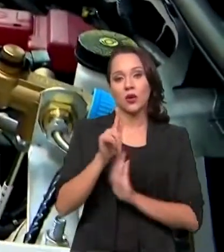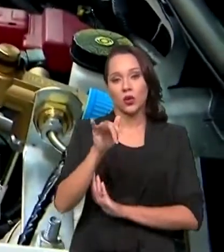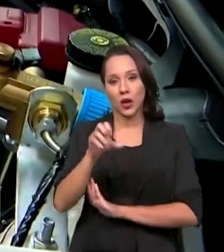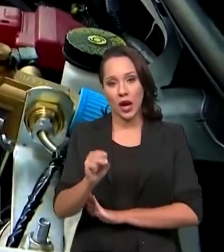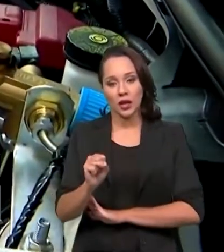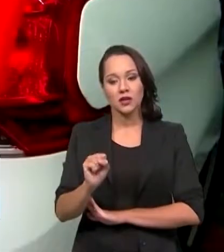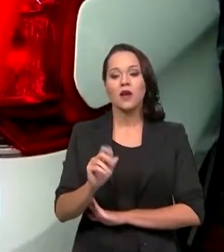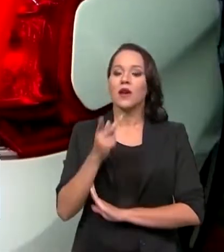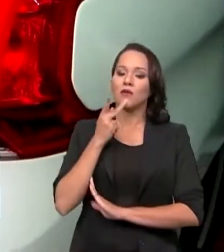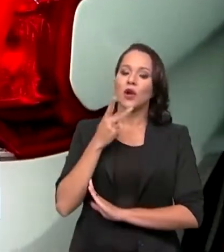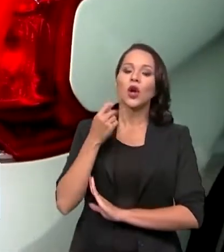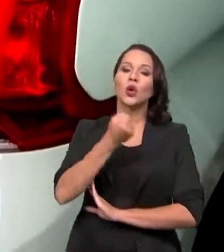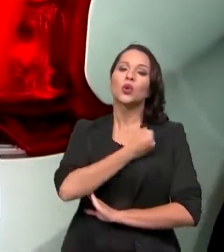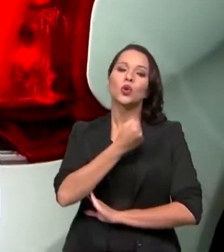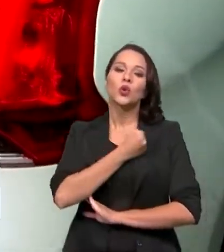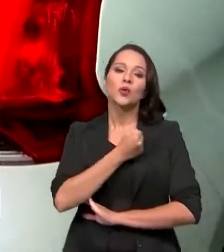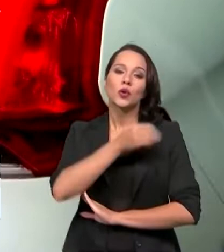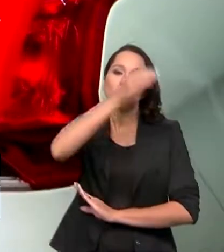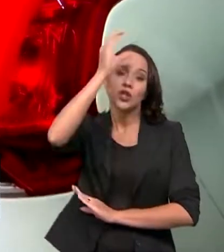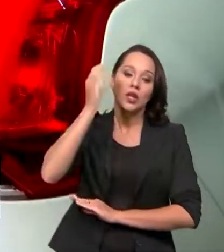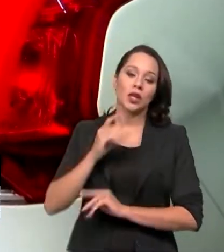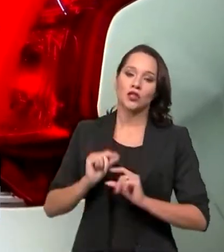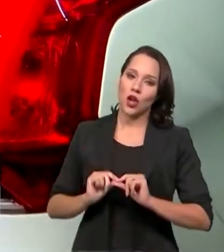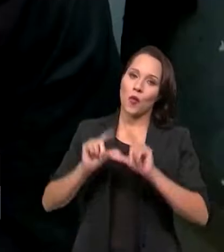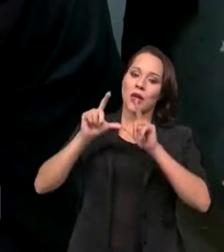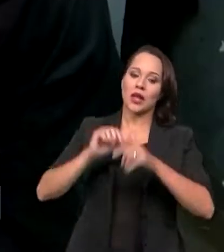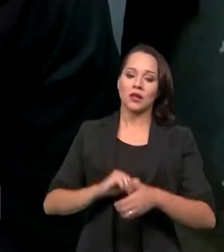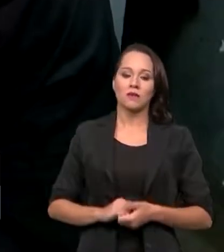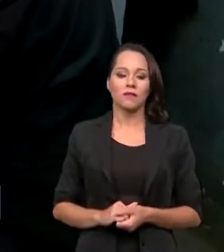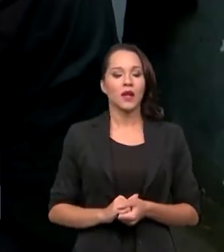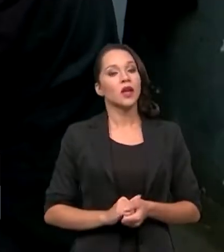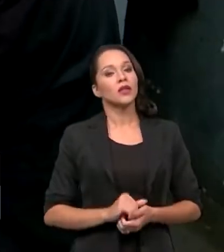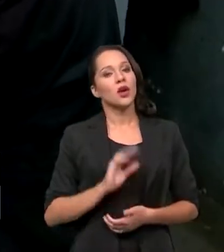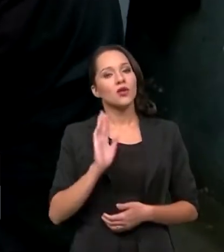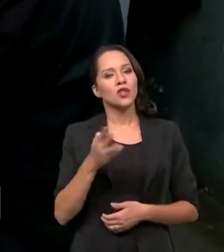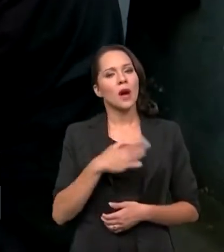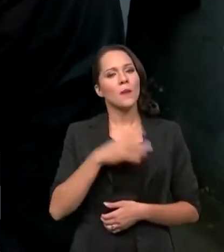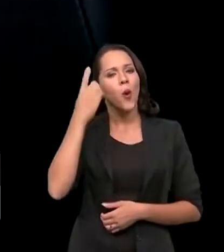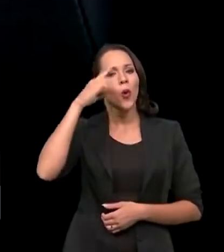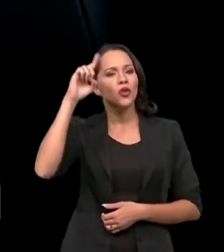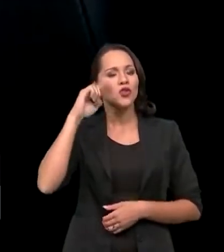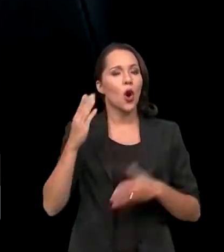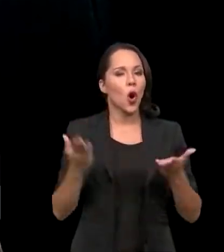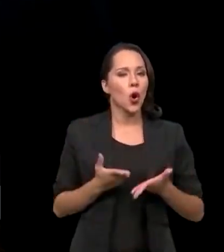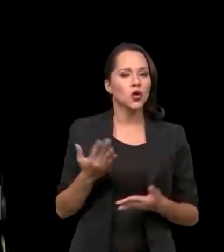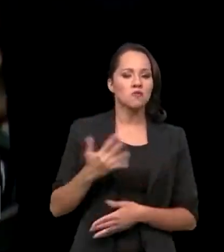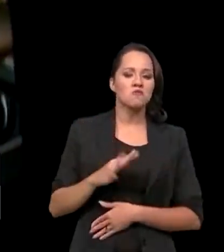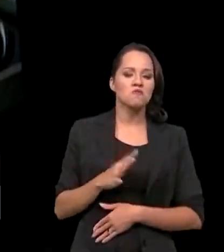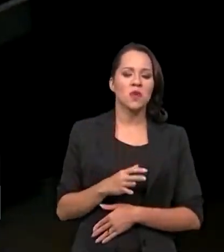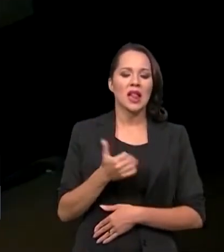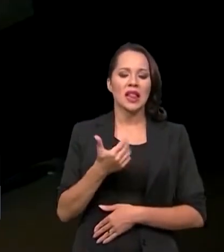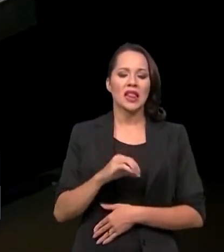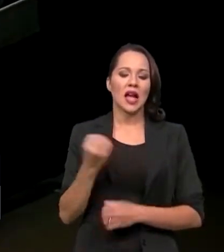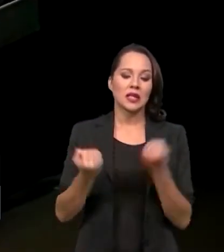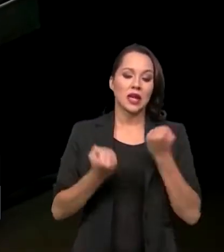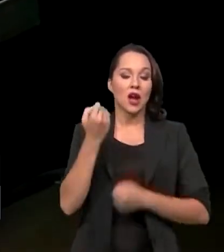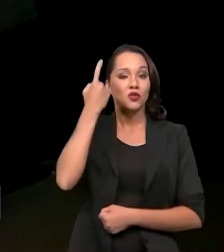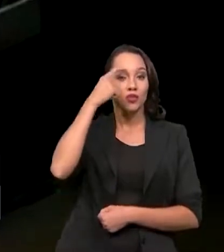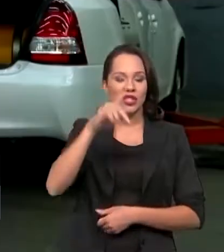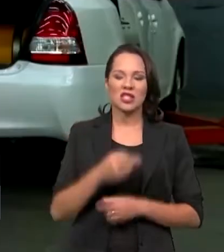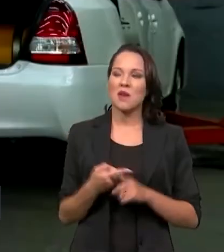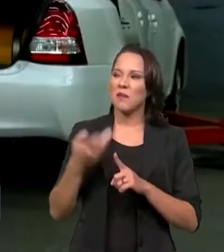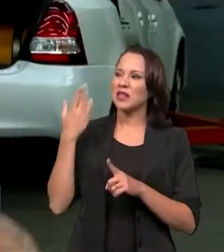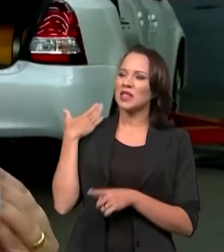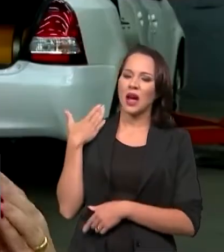gás diz que o número de clientes tem aumentado. Nós instalamos por dia, hoje, uma média de 10 carros.